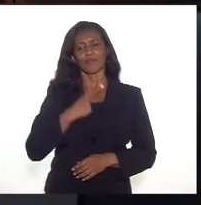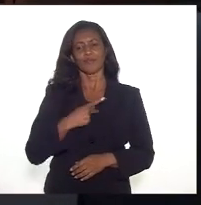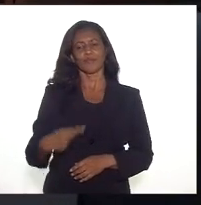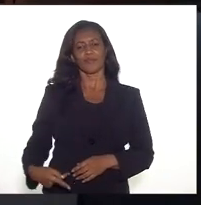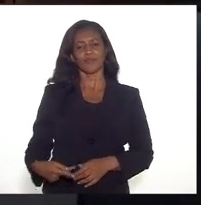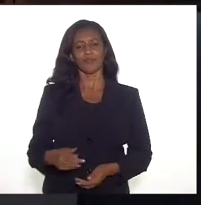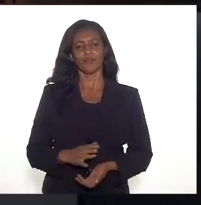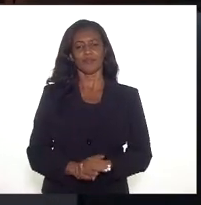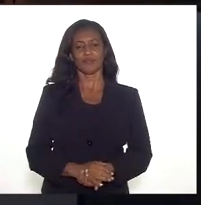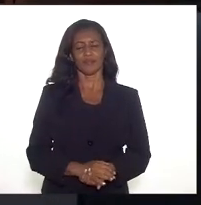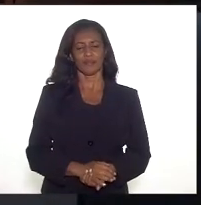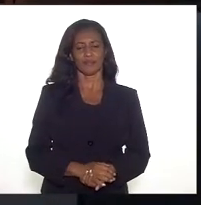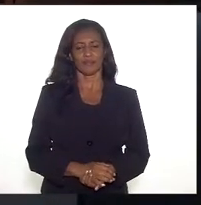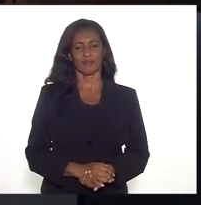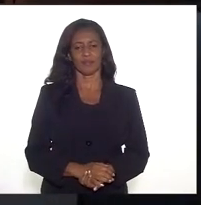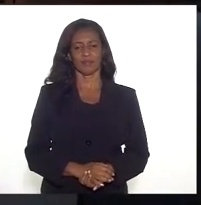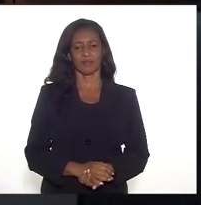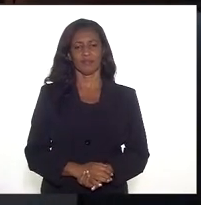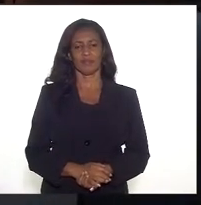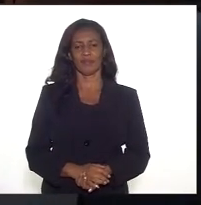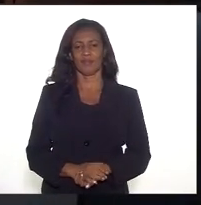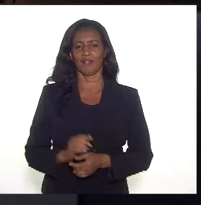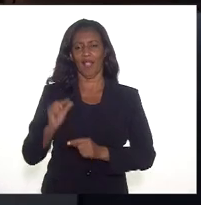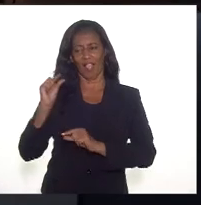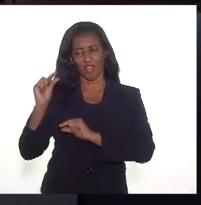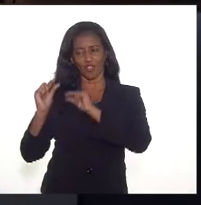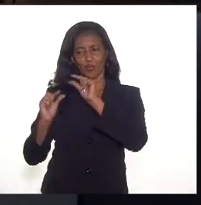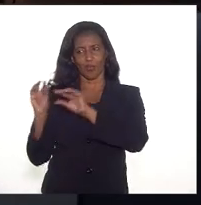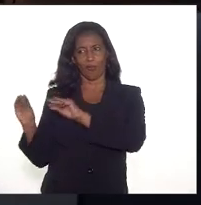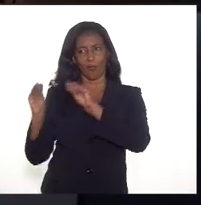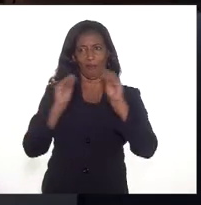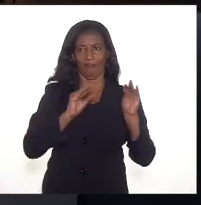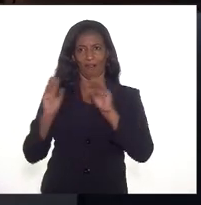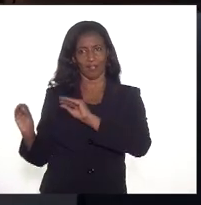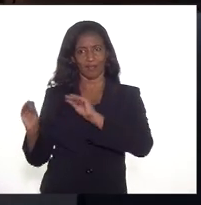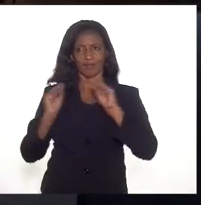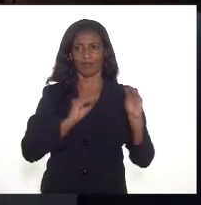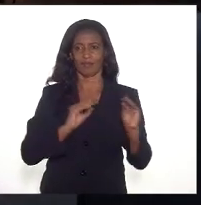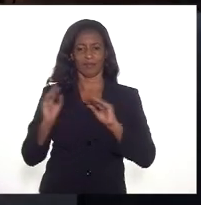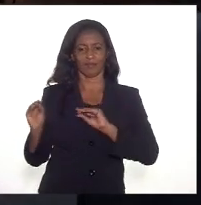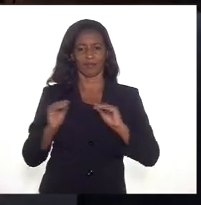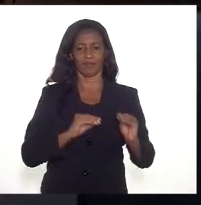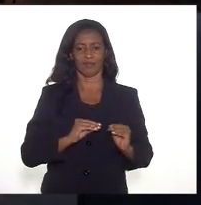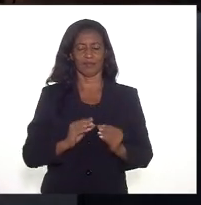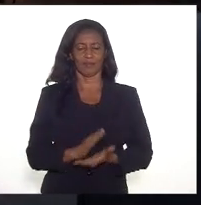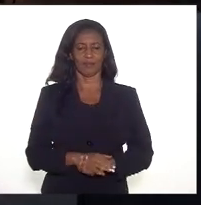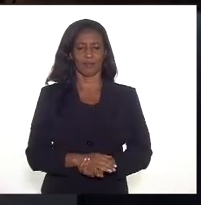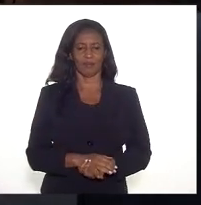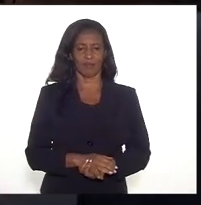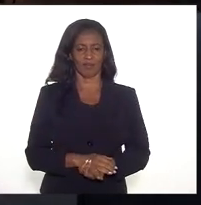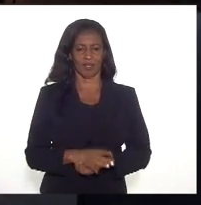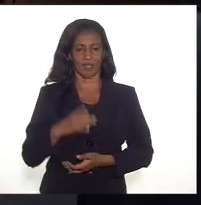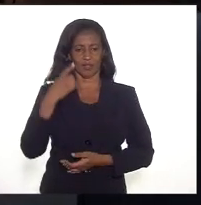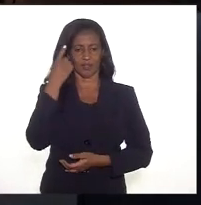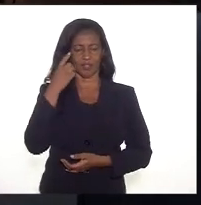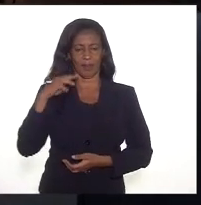deputada noite. Marta, aos pouquinhos estamos lá ocupando. Deputada Marta, por